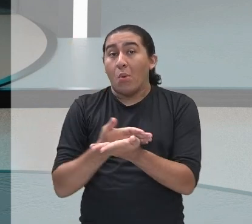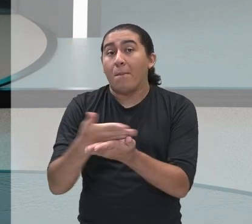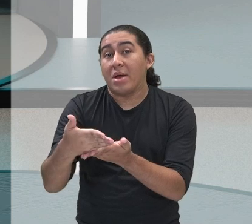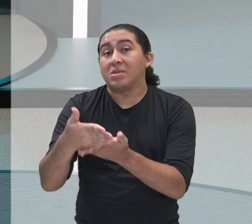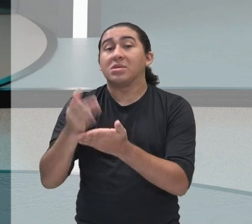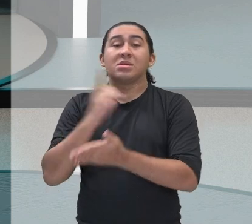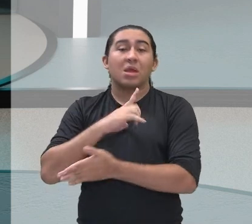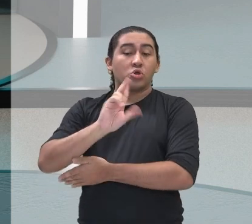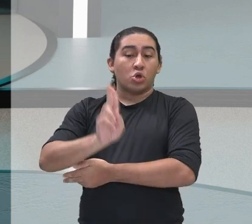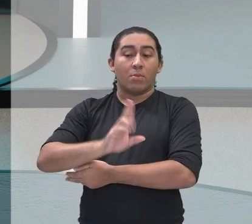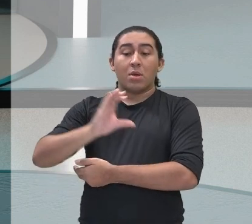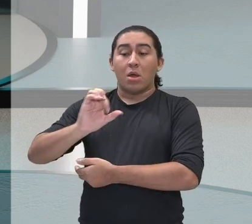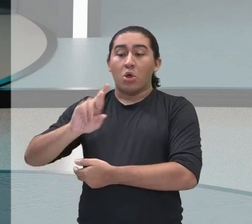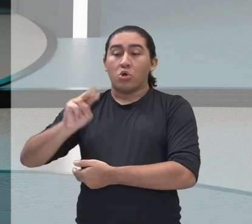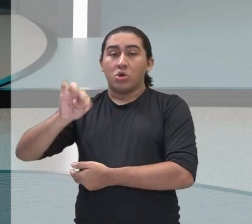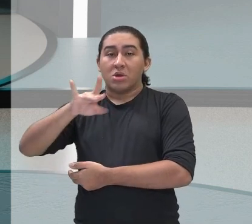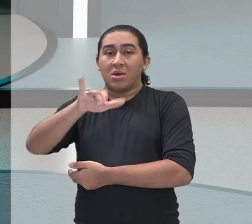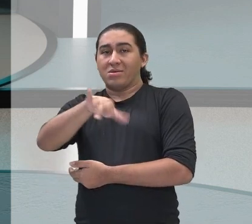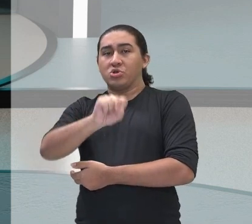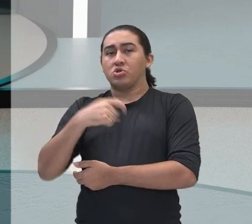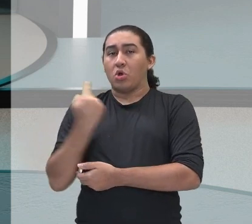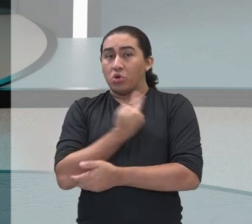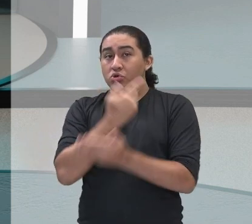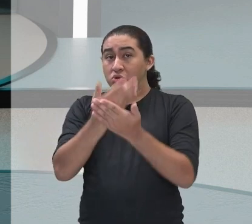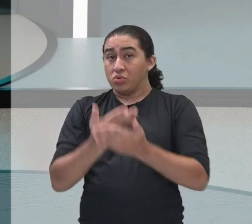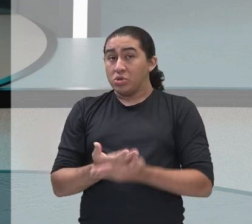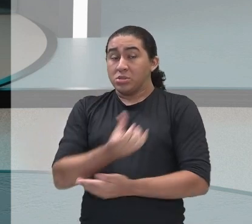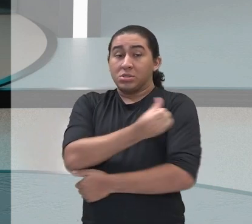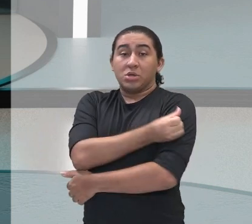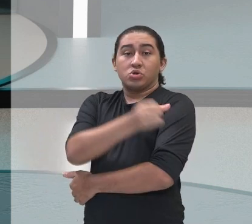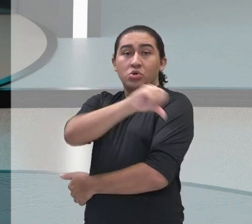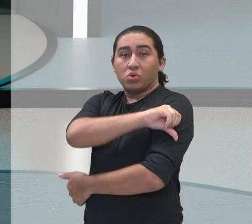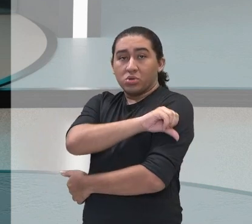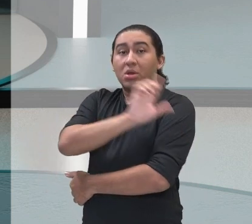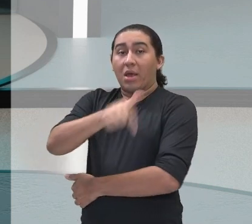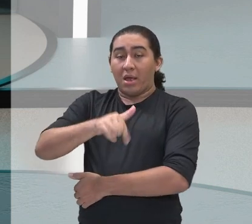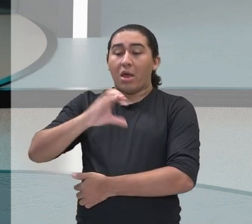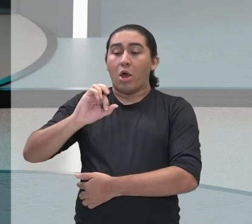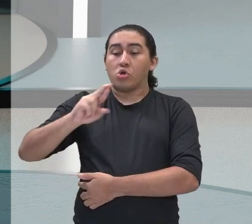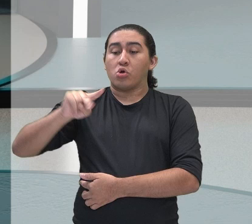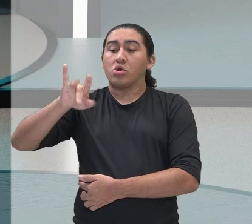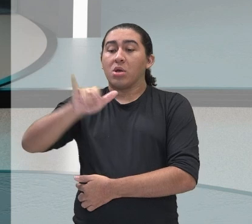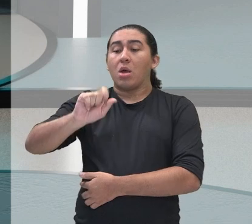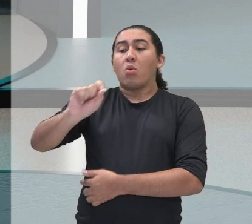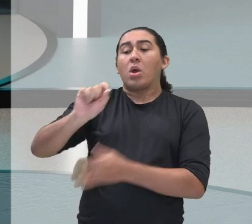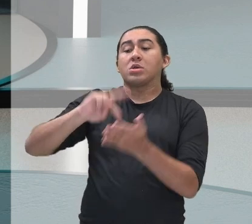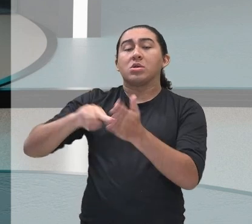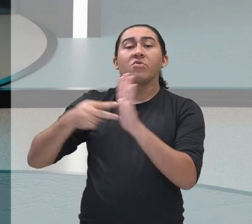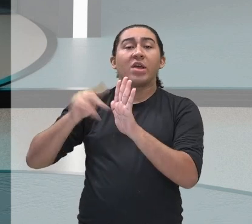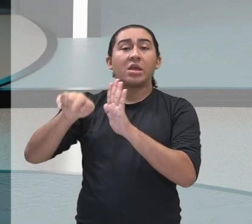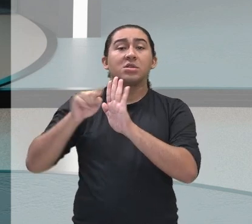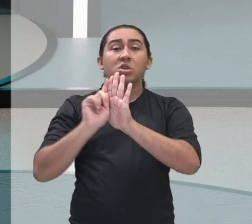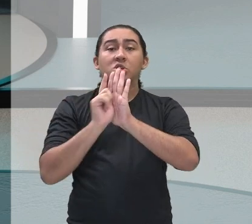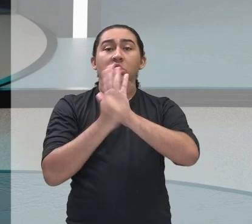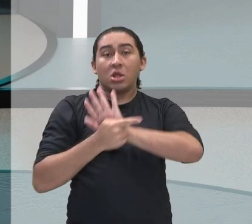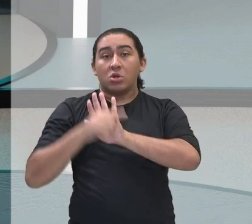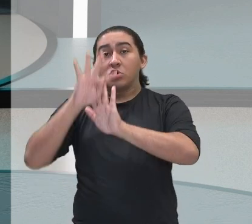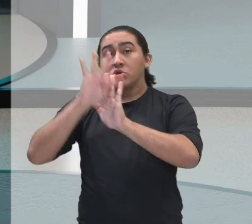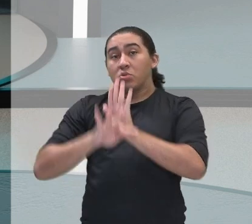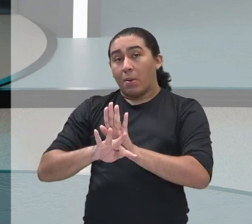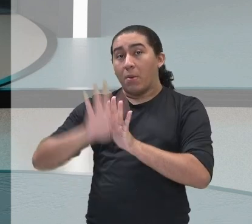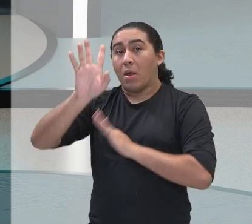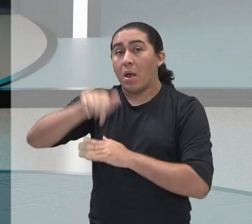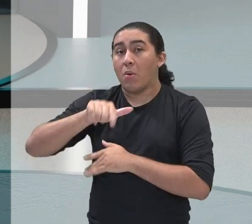são crônicas. Nós estudamos no ensino fundamental crônica. O que é uma crônica, né? E a crônica